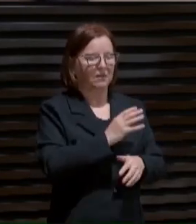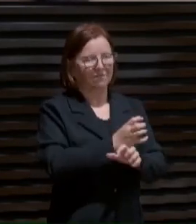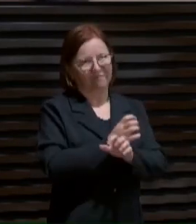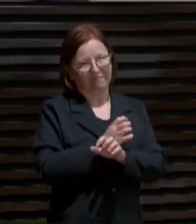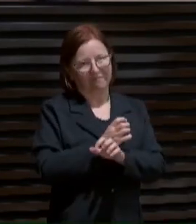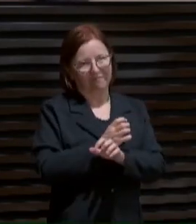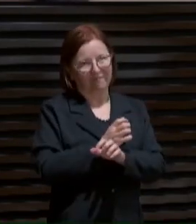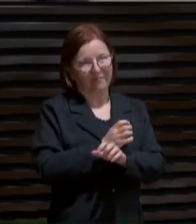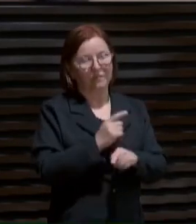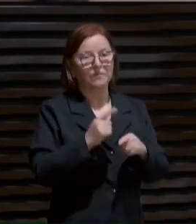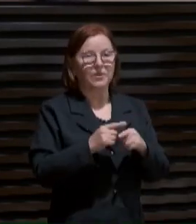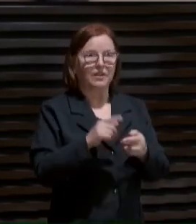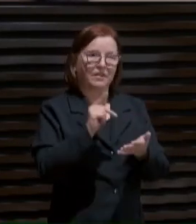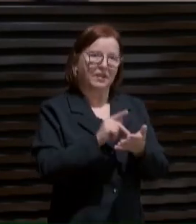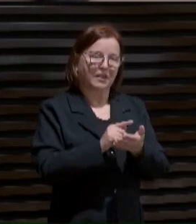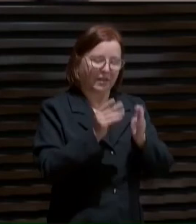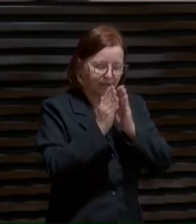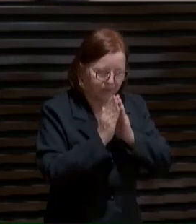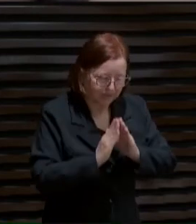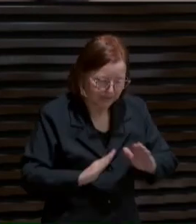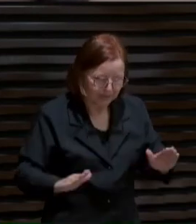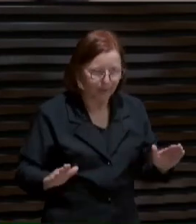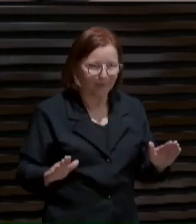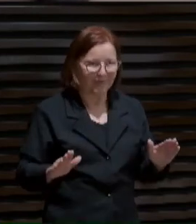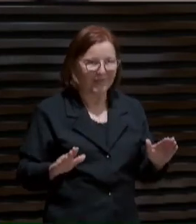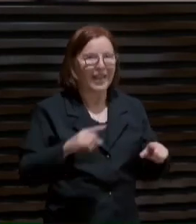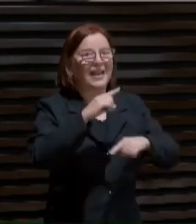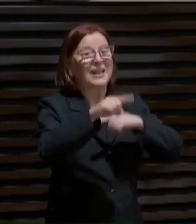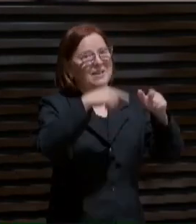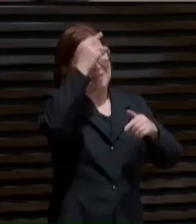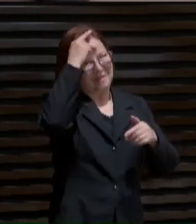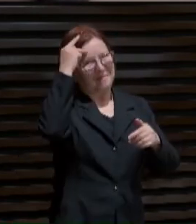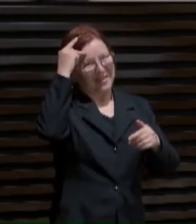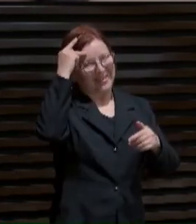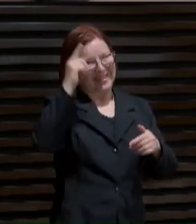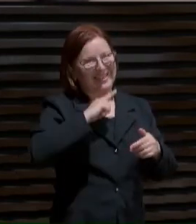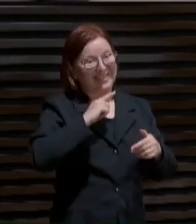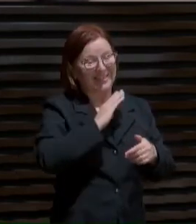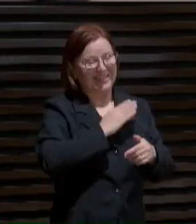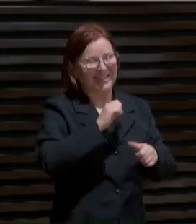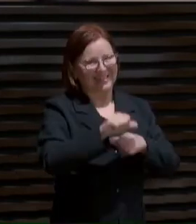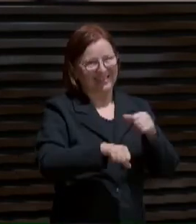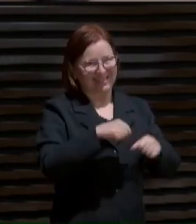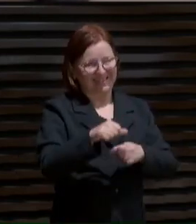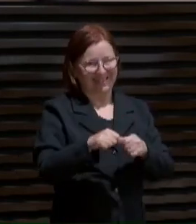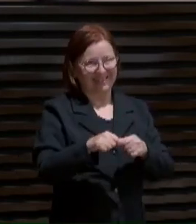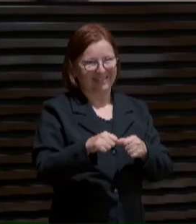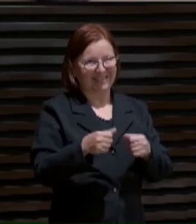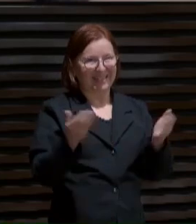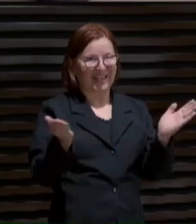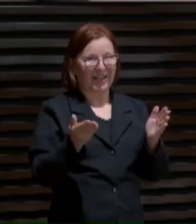é porque a verdadeira adoração depois que a pessoa foi regenerada ela é a expressão de uma vida